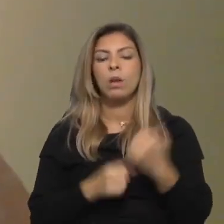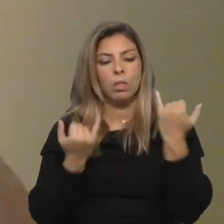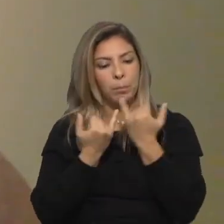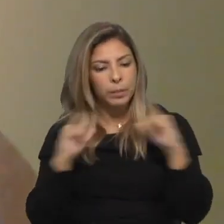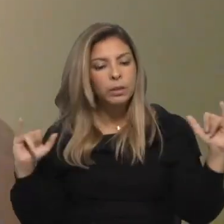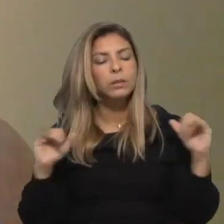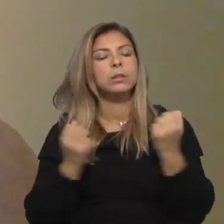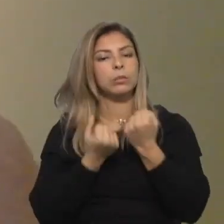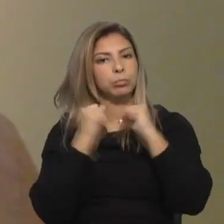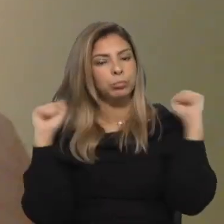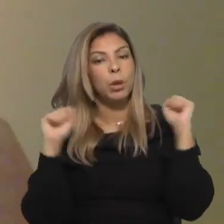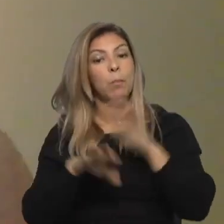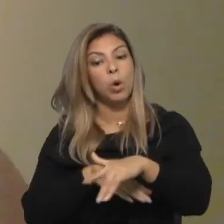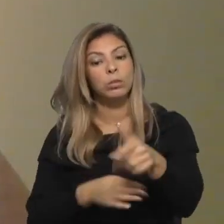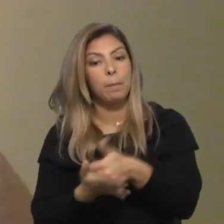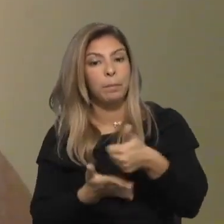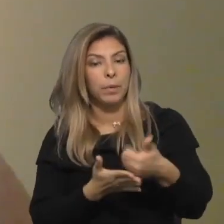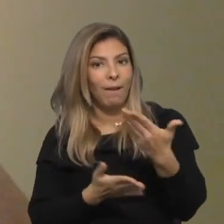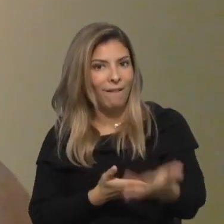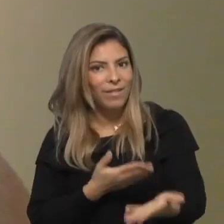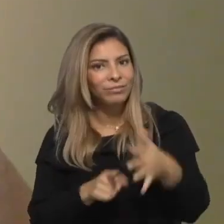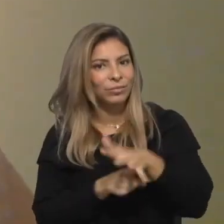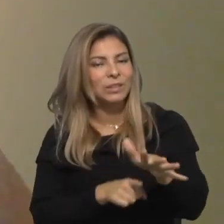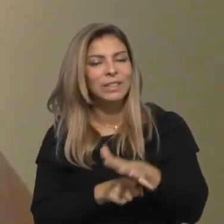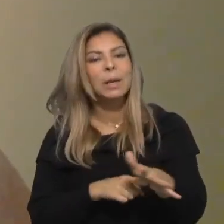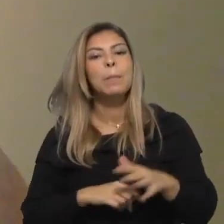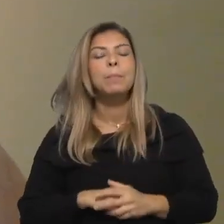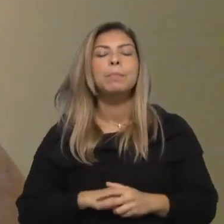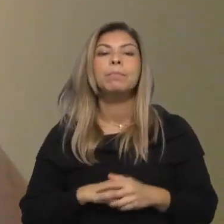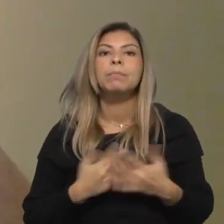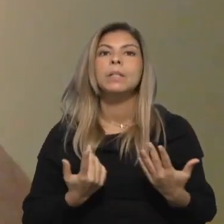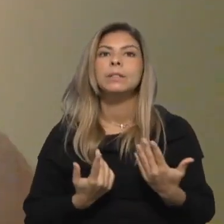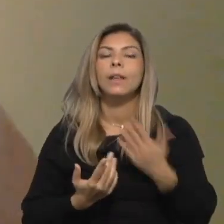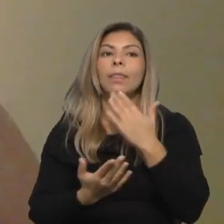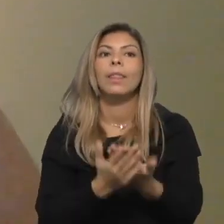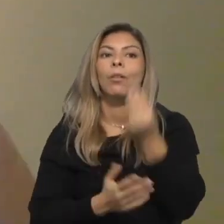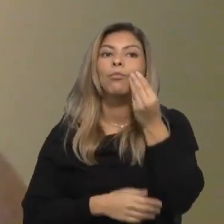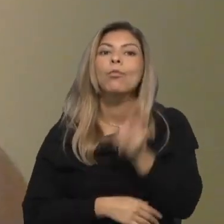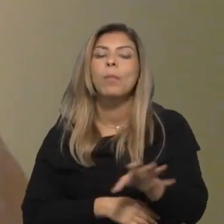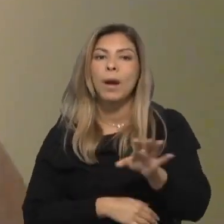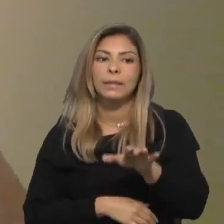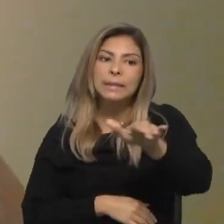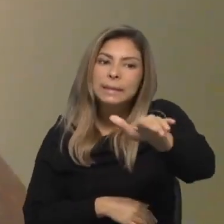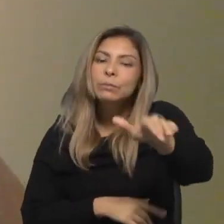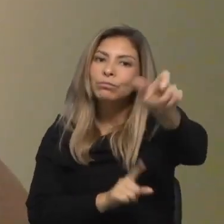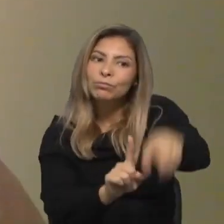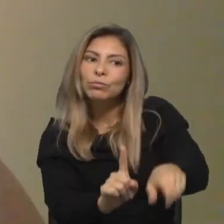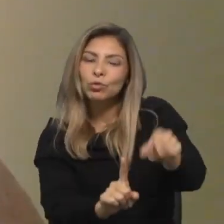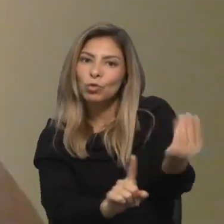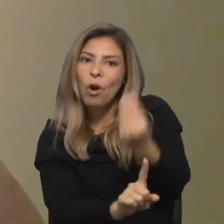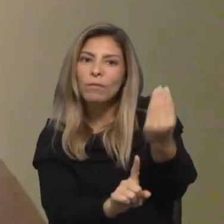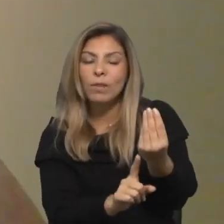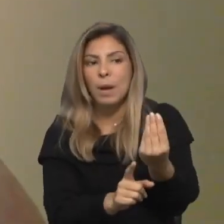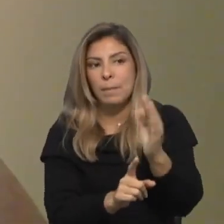do Evangelho. Fazer a evangelização da juventude trabalhadora só se pode fazendo chegando aos jovens, portanto é preciso aumentar a